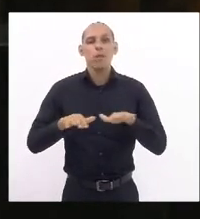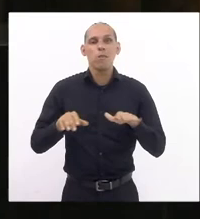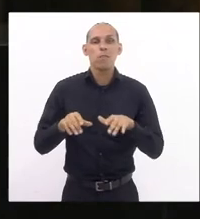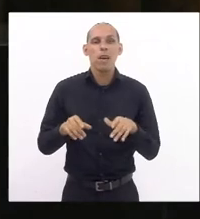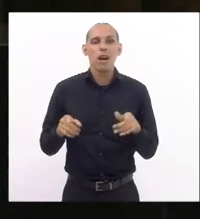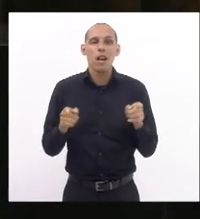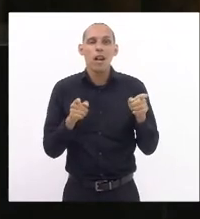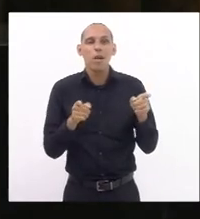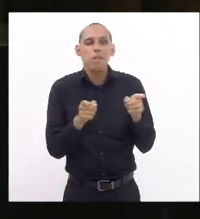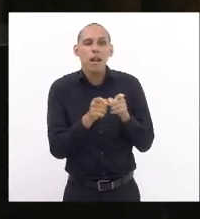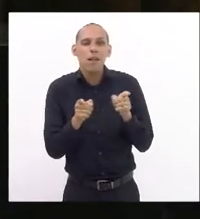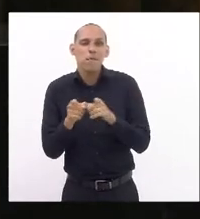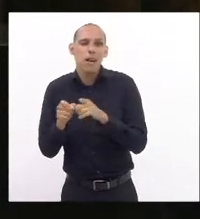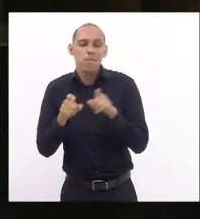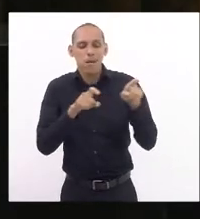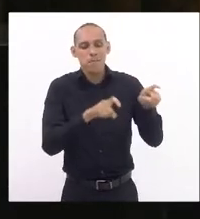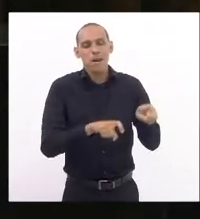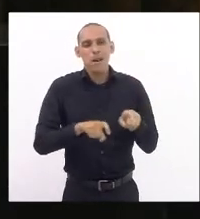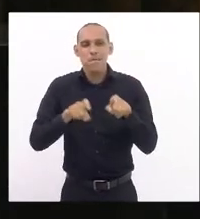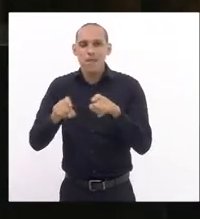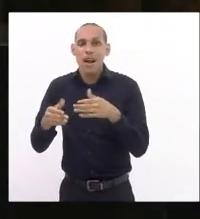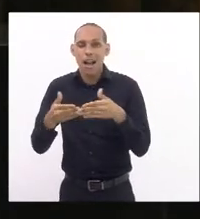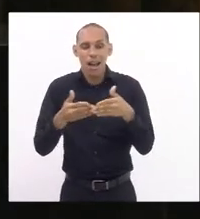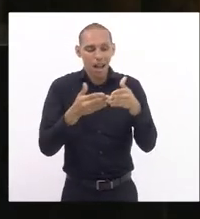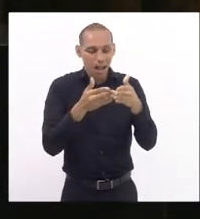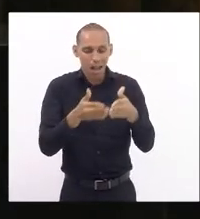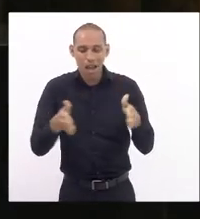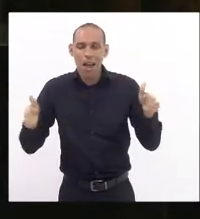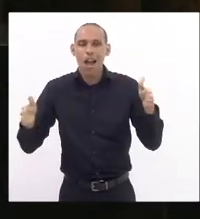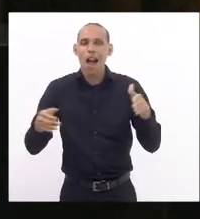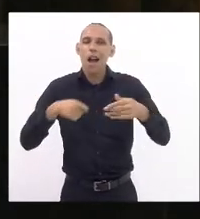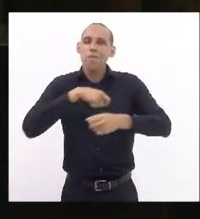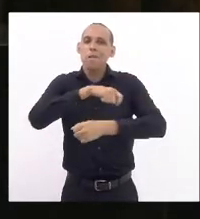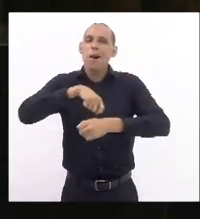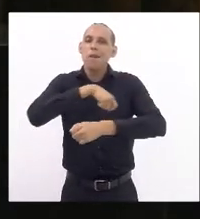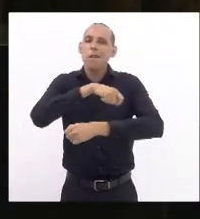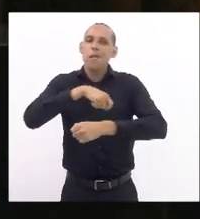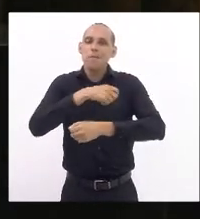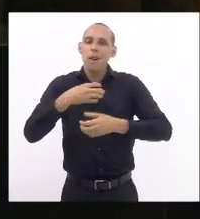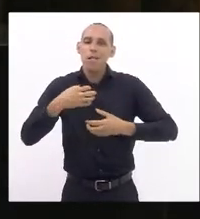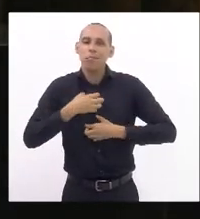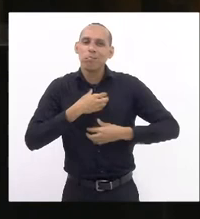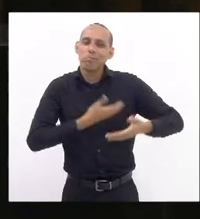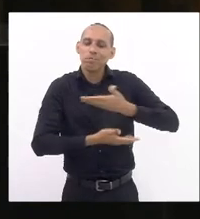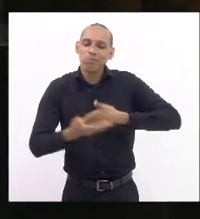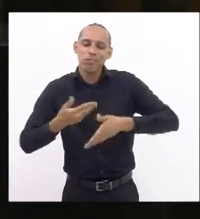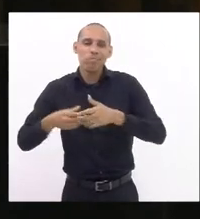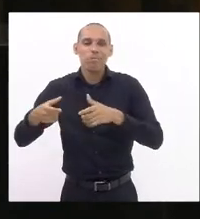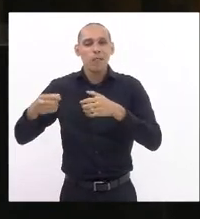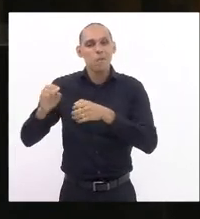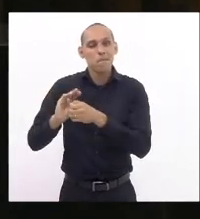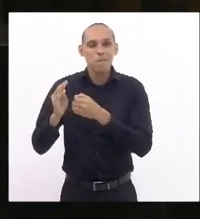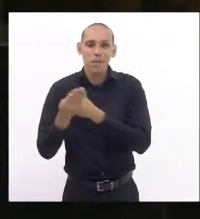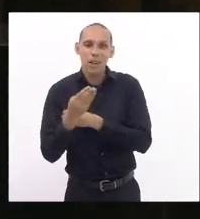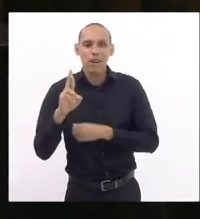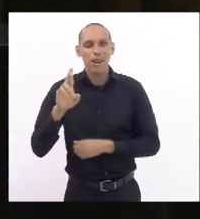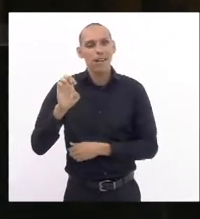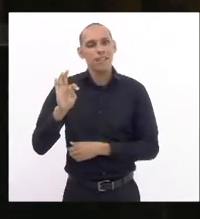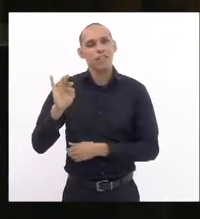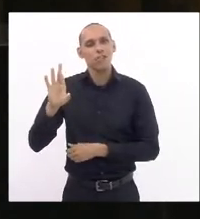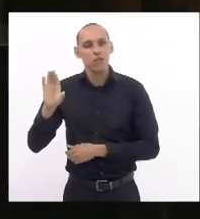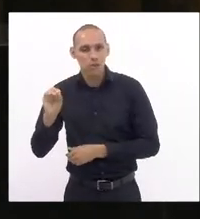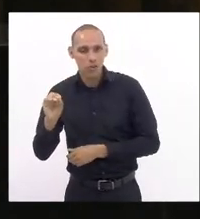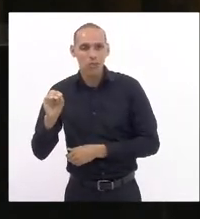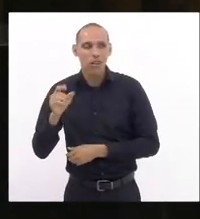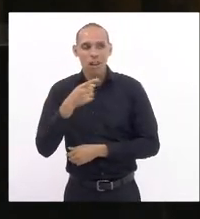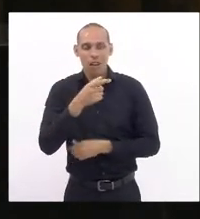que abriram uma cozinha comunitária, uma cozinha solidária no bairro do Retiro, em Petrópolis, justamente